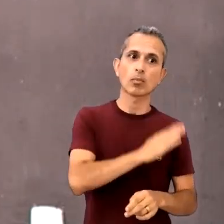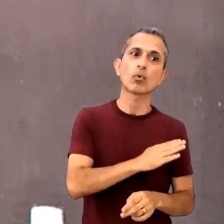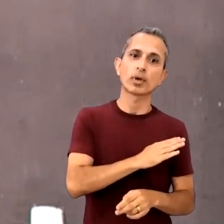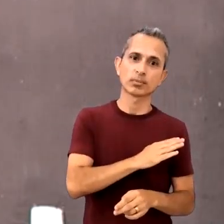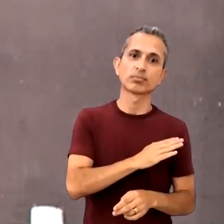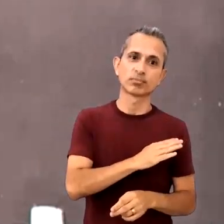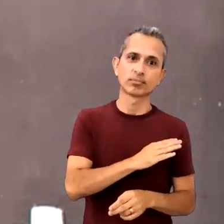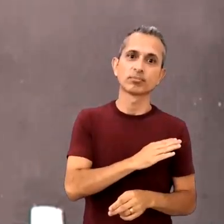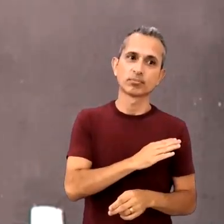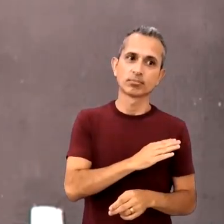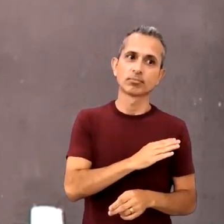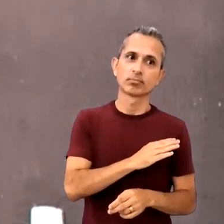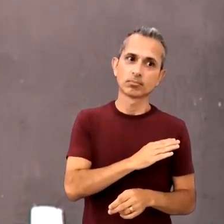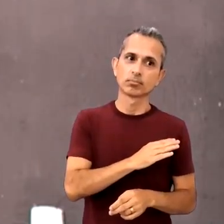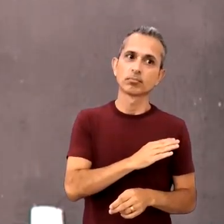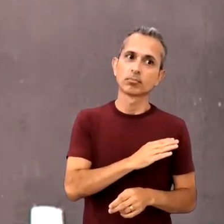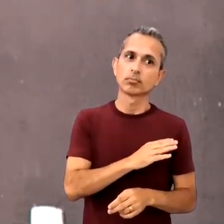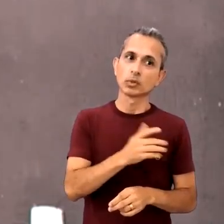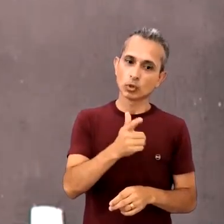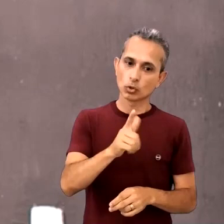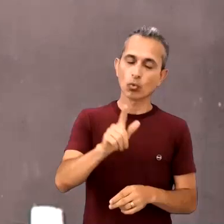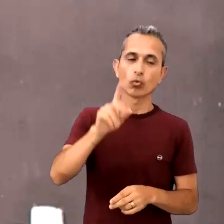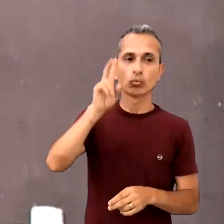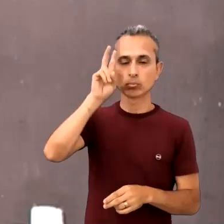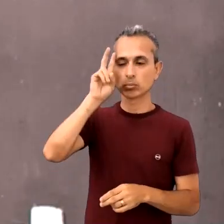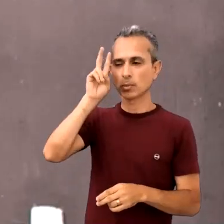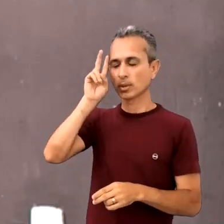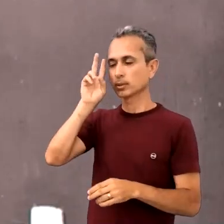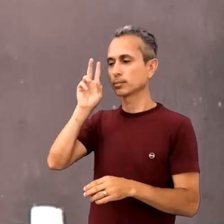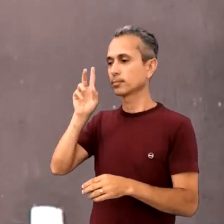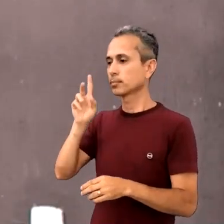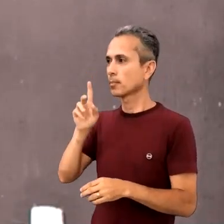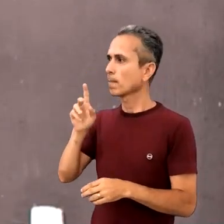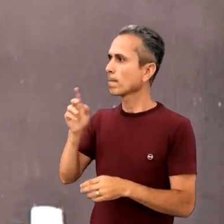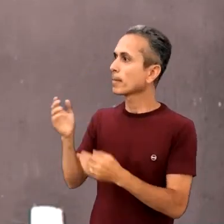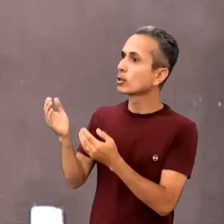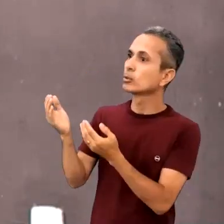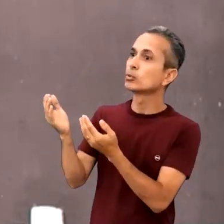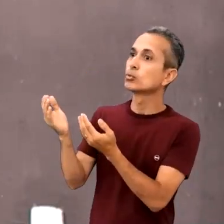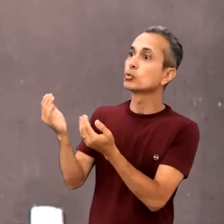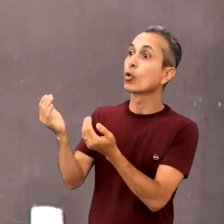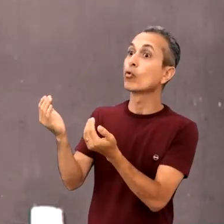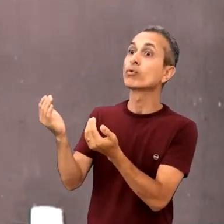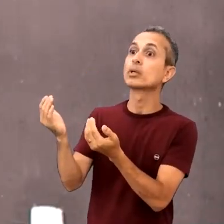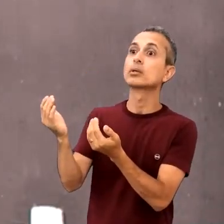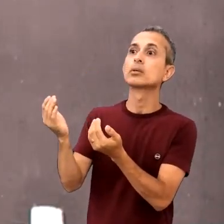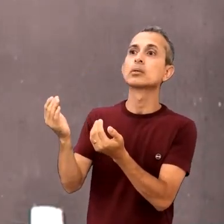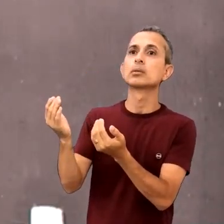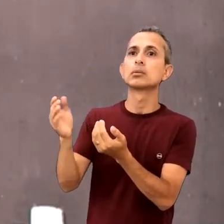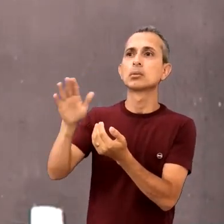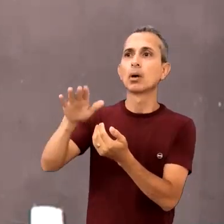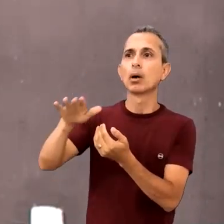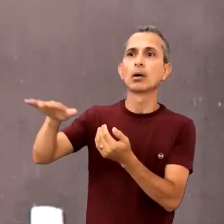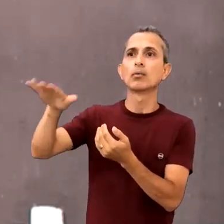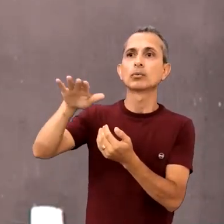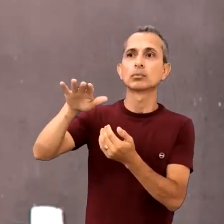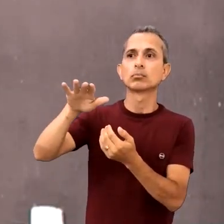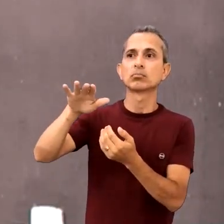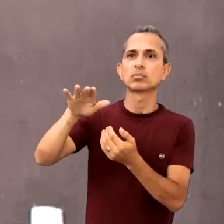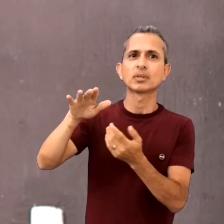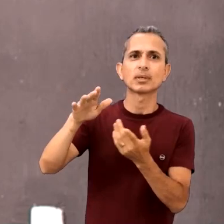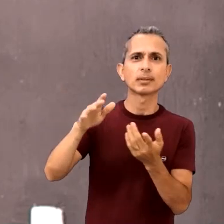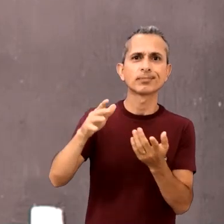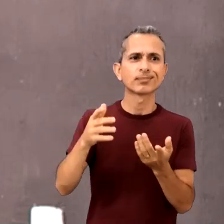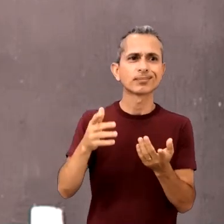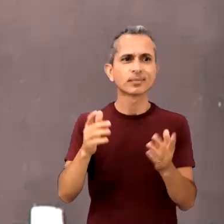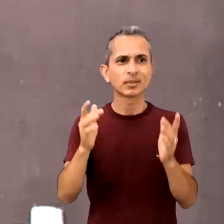E aí vem mais uma vez a minha lembrança. Jovens, o jugo desigual não é o